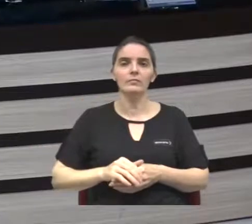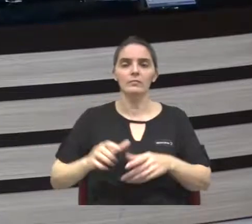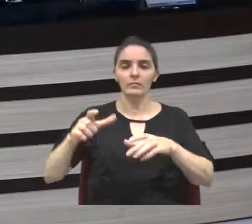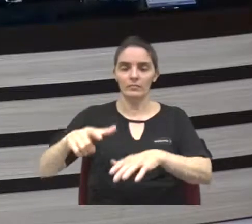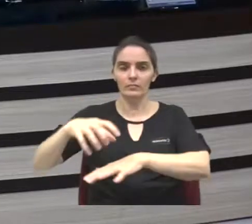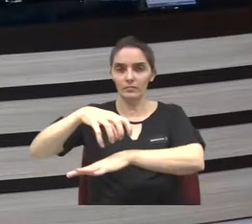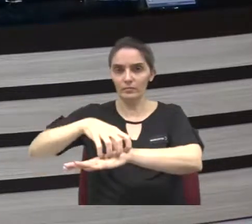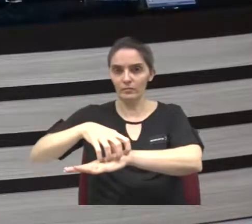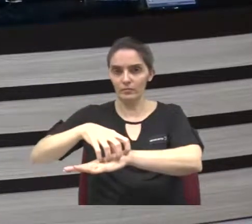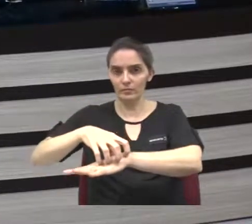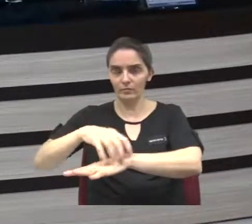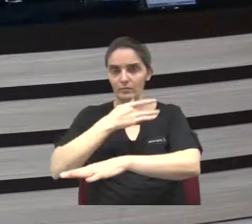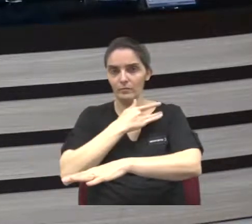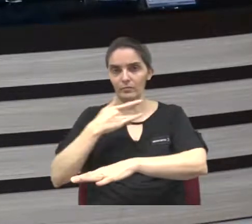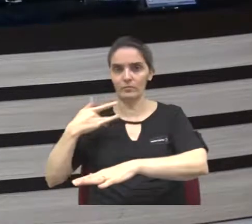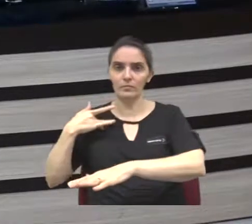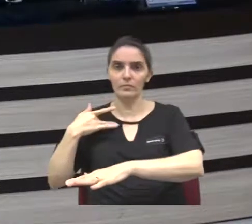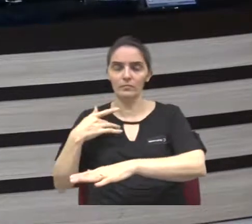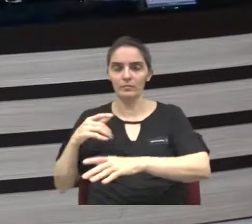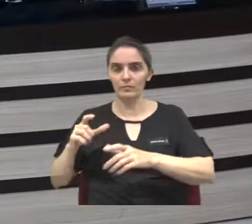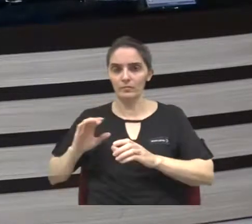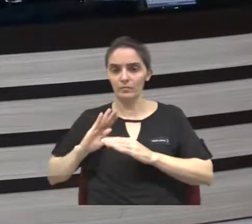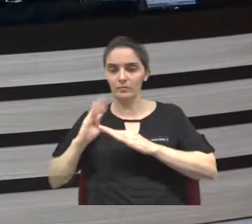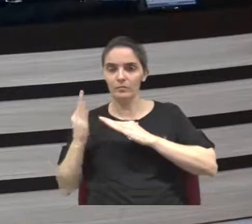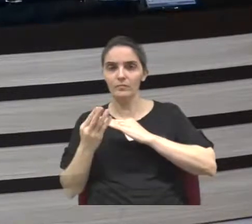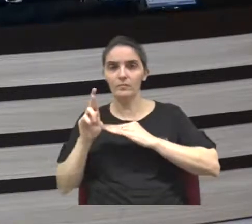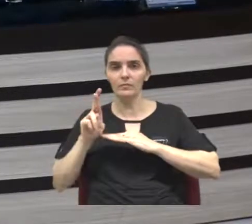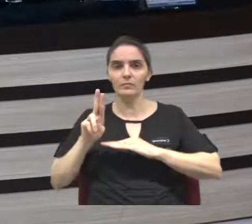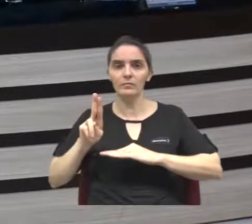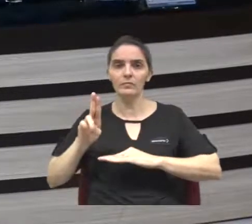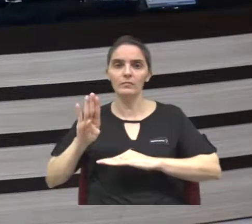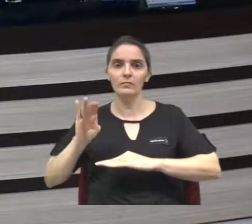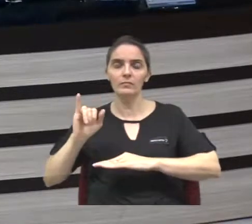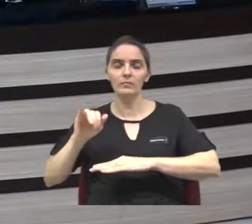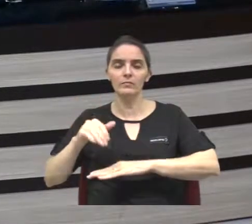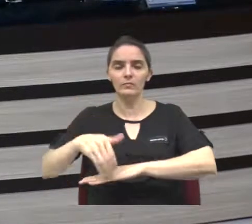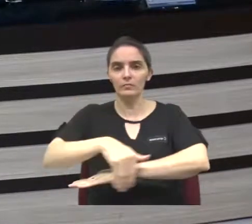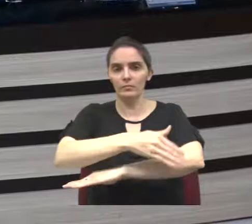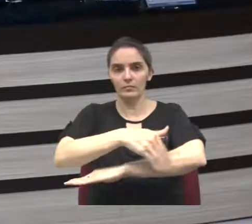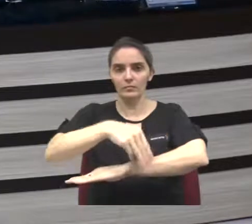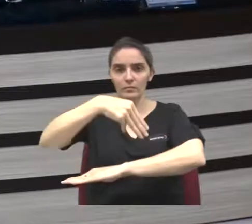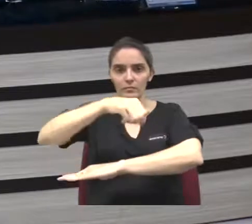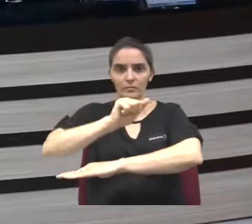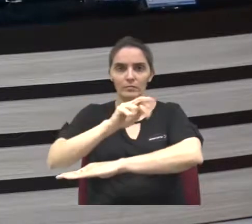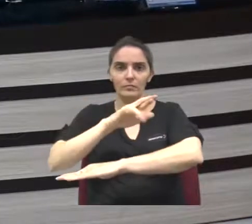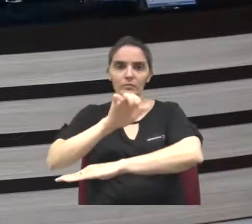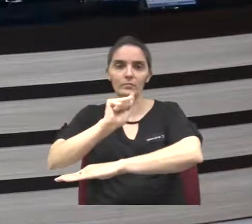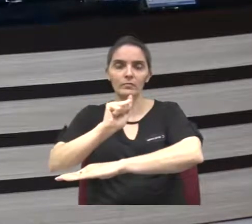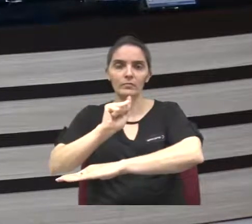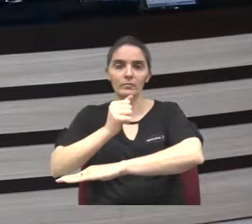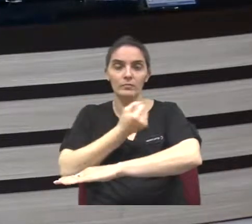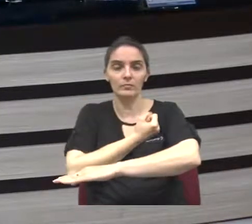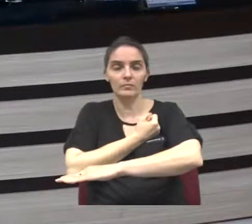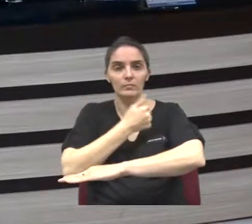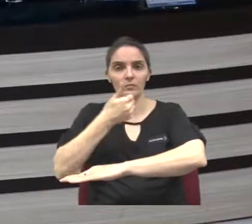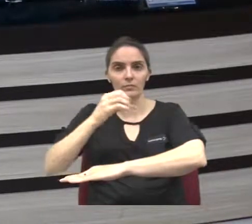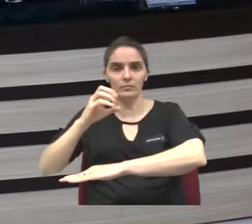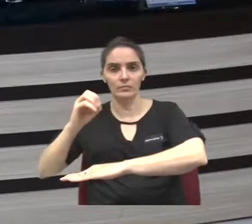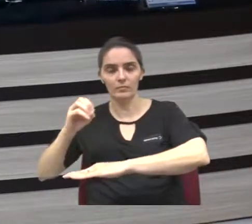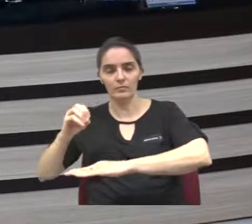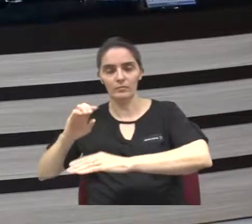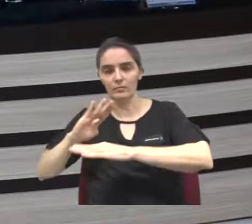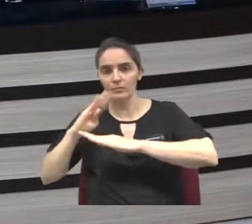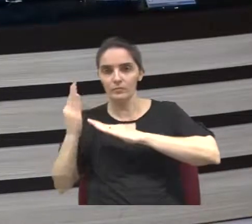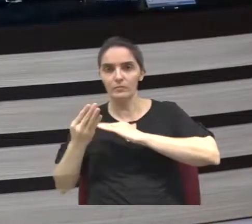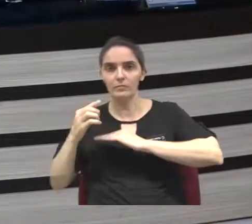Rubi, localizada na Rua Professora Maria Expedina Cordeiro da Silva, número 100, no bairro residencial Rubi, sob a